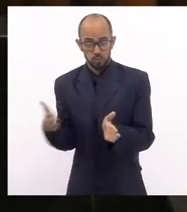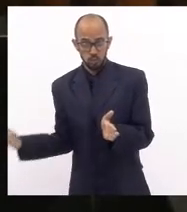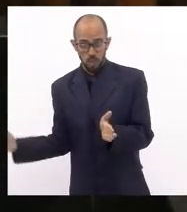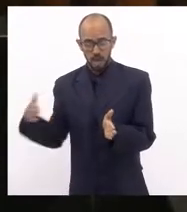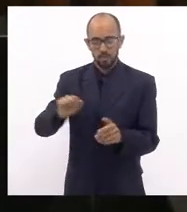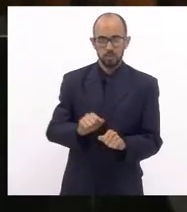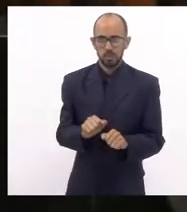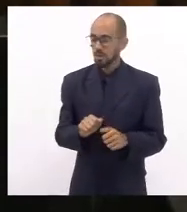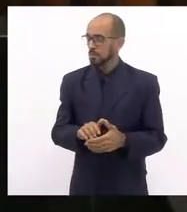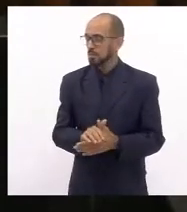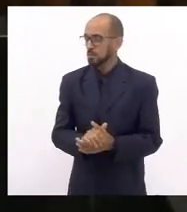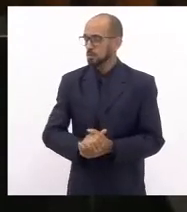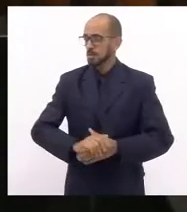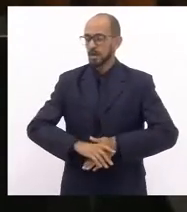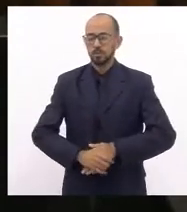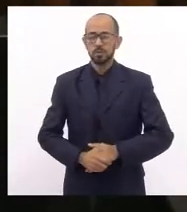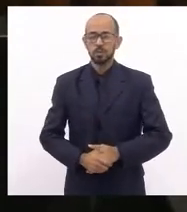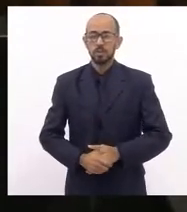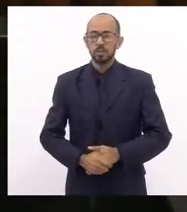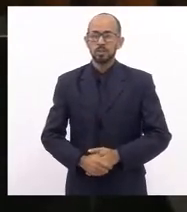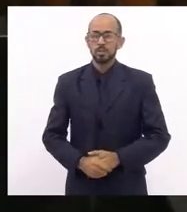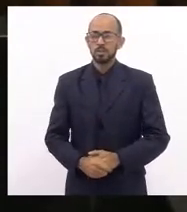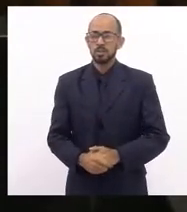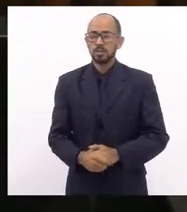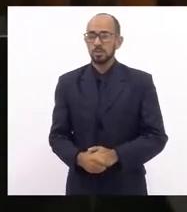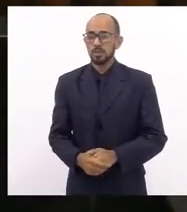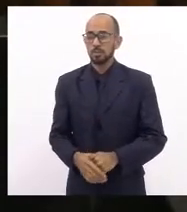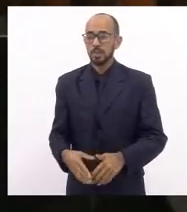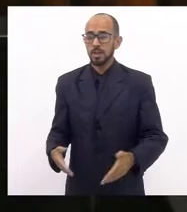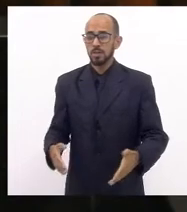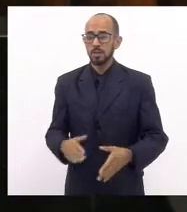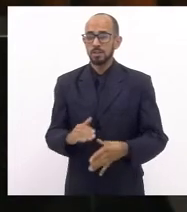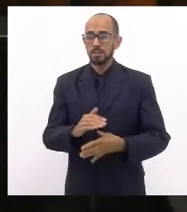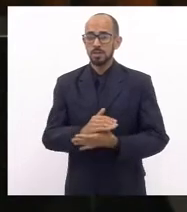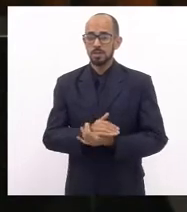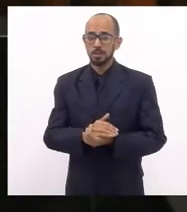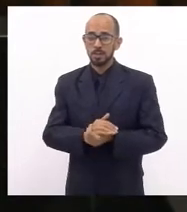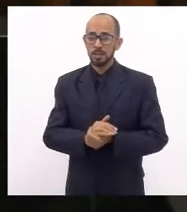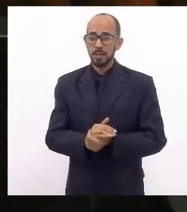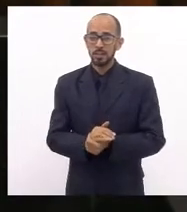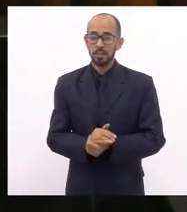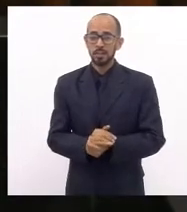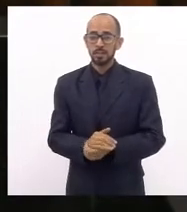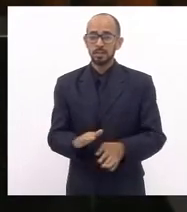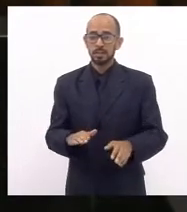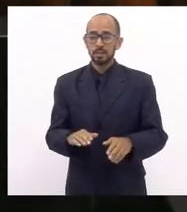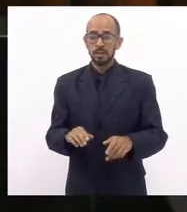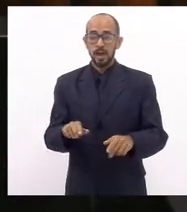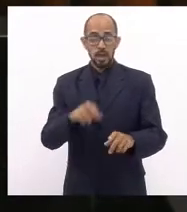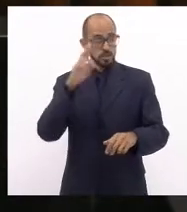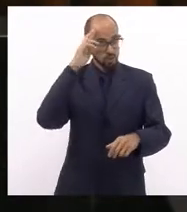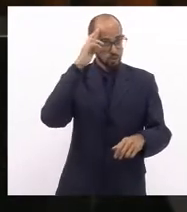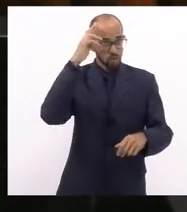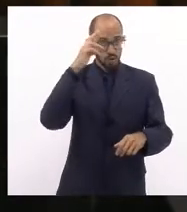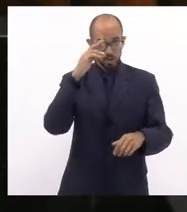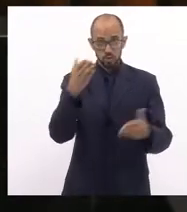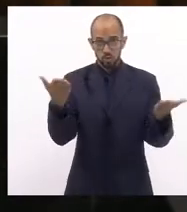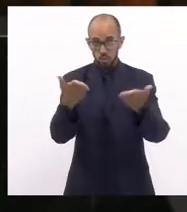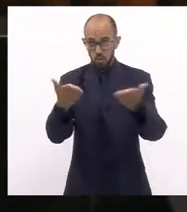ouvir as pessoas falarem, pensando sobre a honorabilidade. As senhoras e senhores